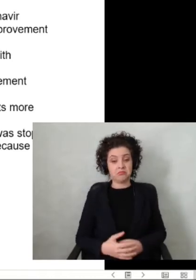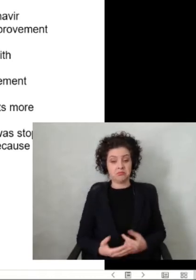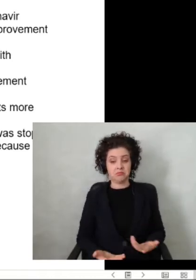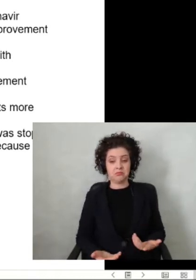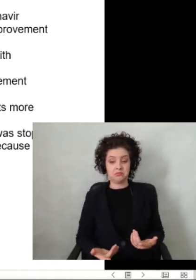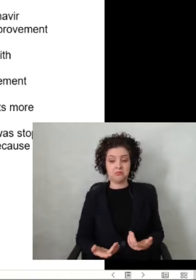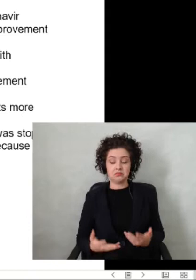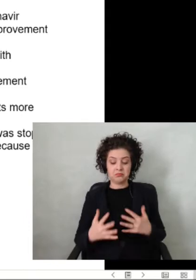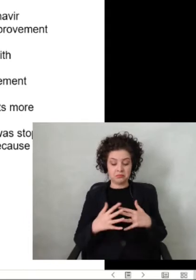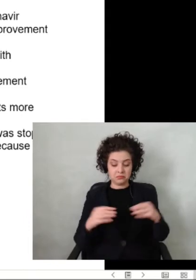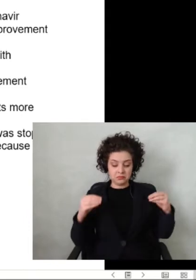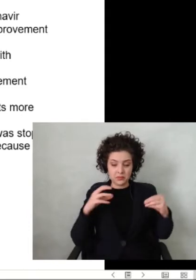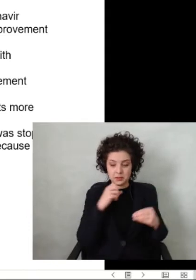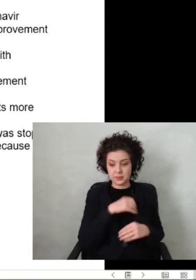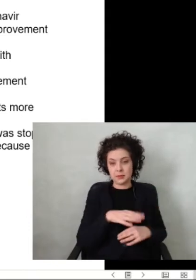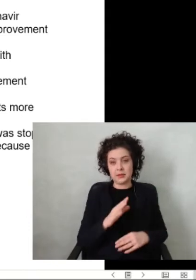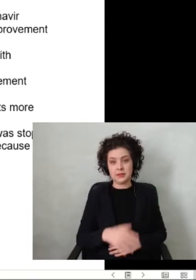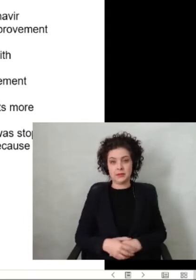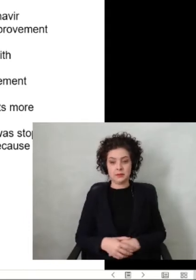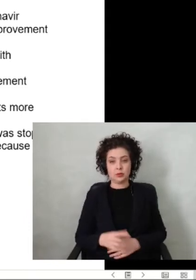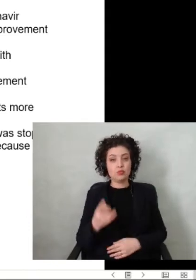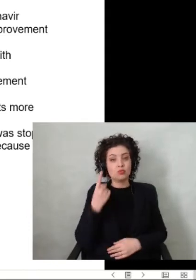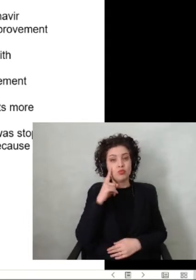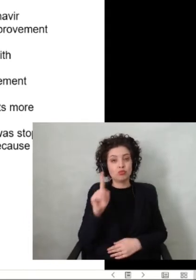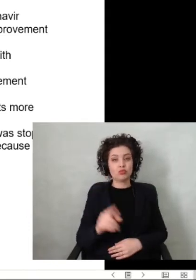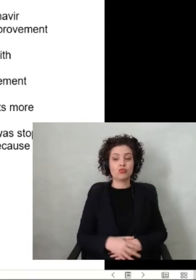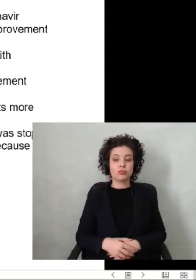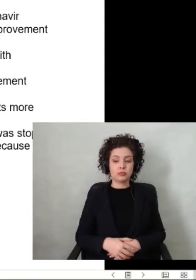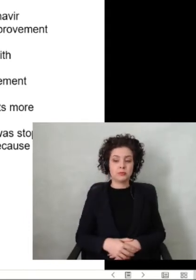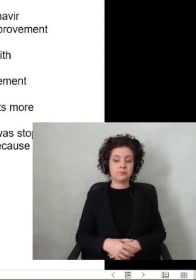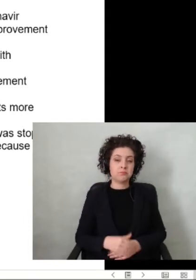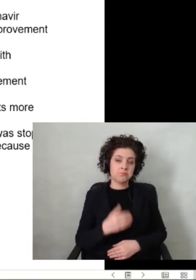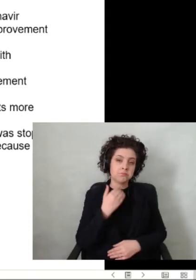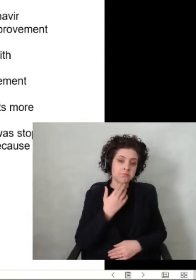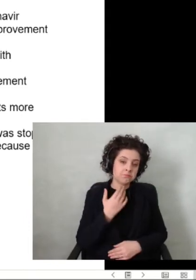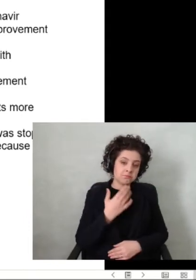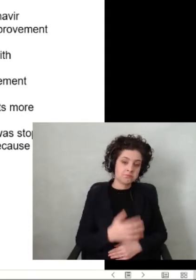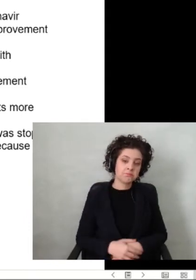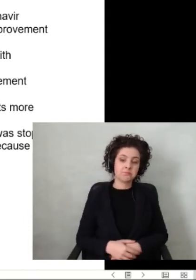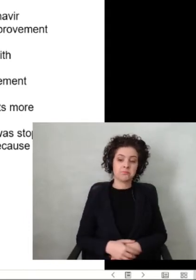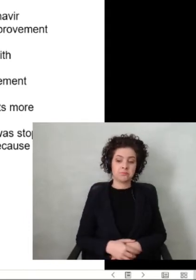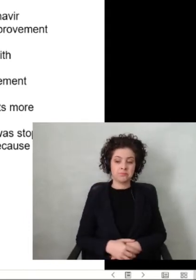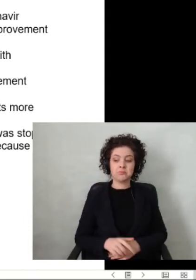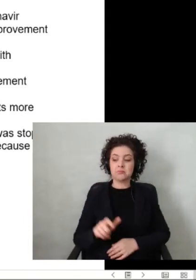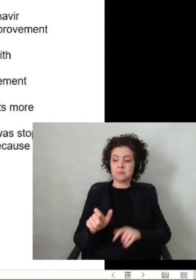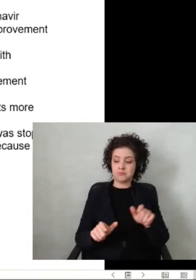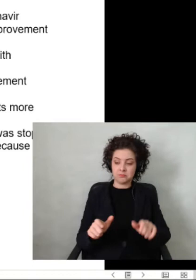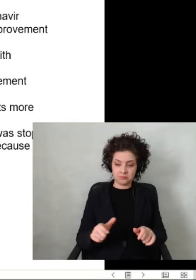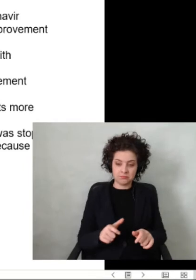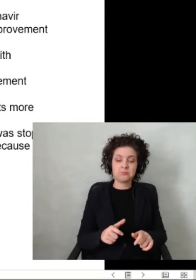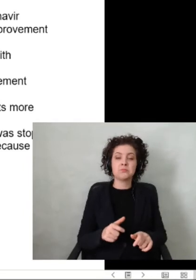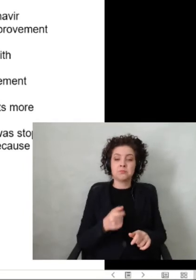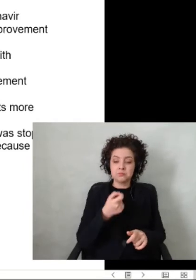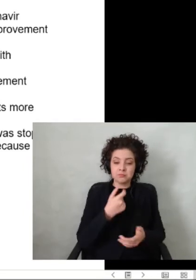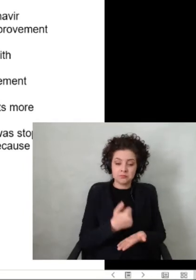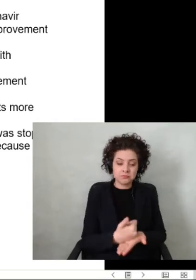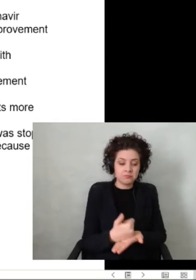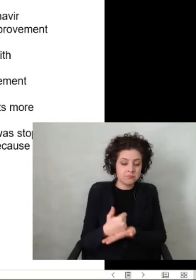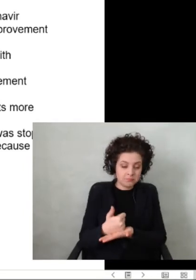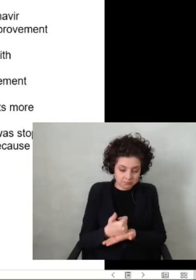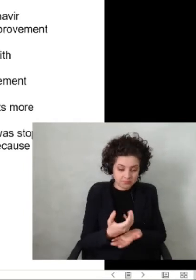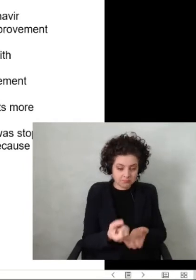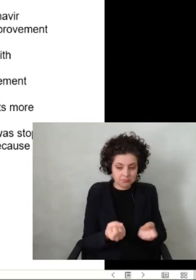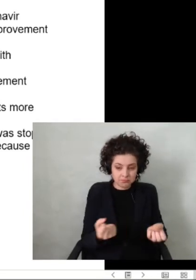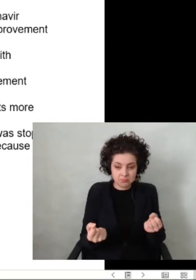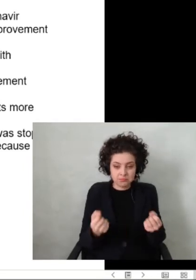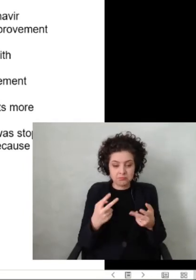no ritonavir por um dia, né, o que não é nada. E claro, quem tomou o medicamento teve mais efeitos adversos. O lopinavir é notório por